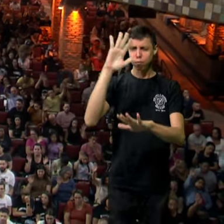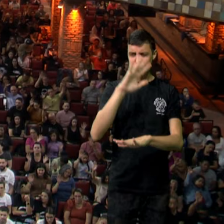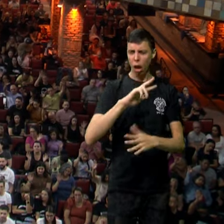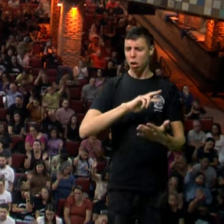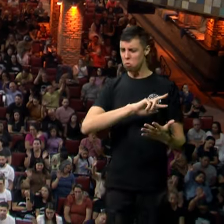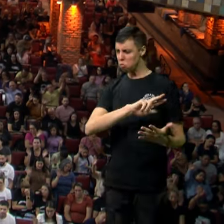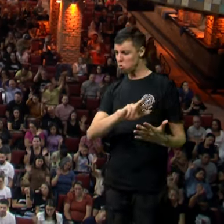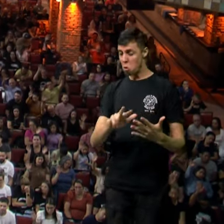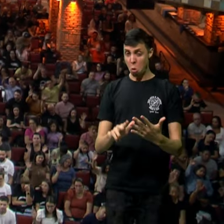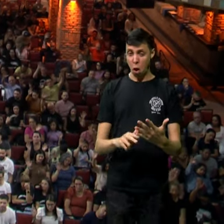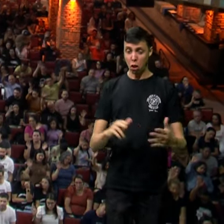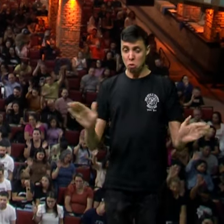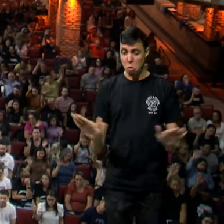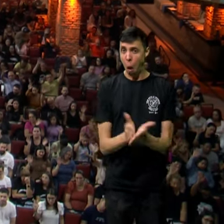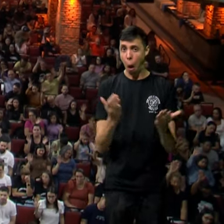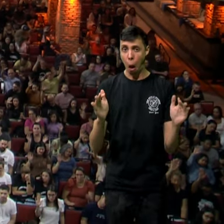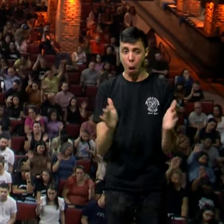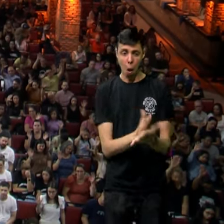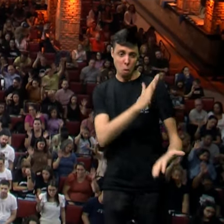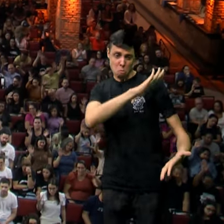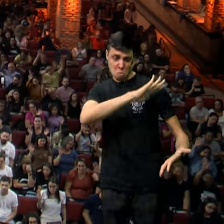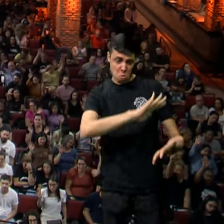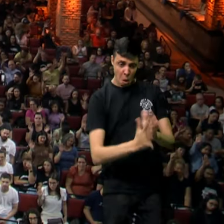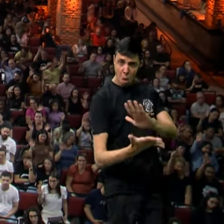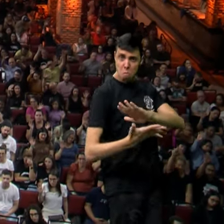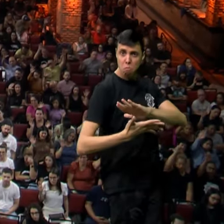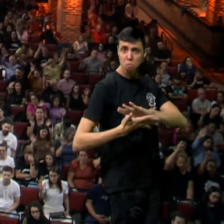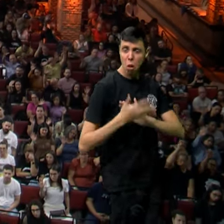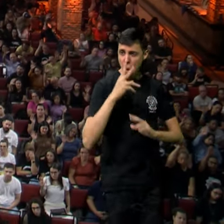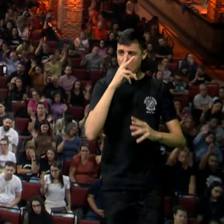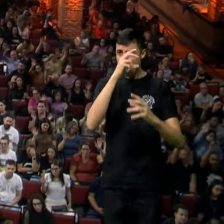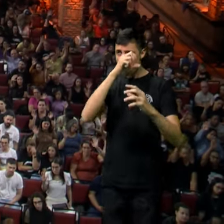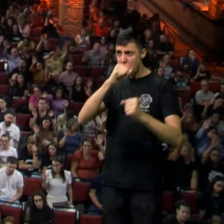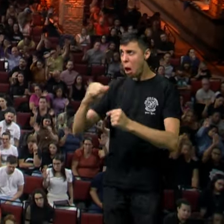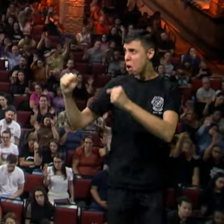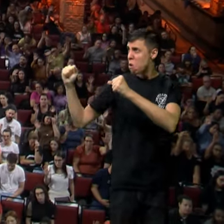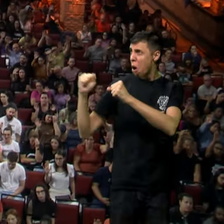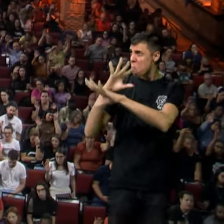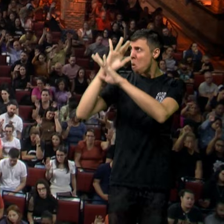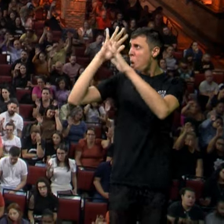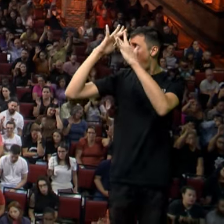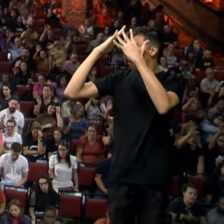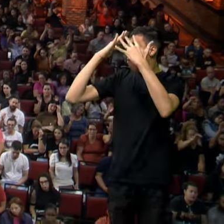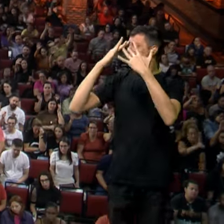de pobreza e de miséria vão ser destruídas pelo poder e o peso da glória dele.